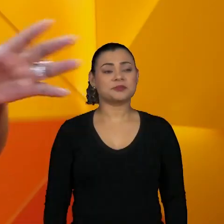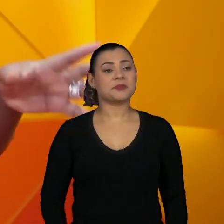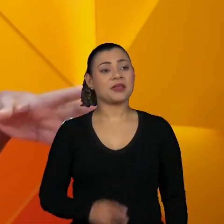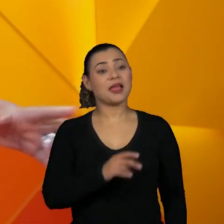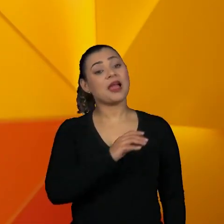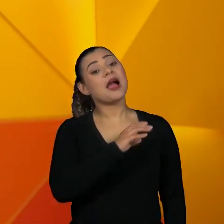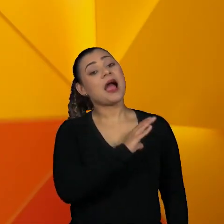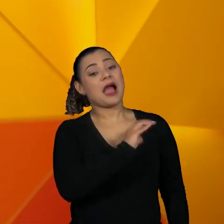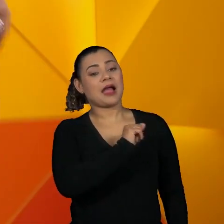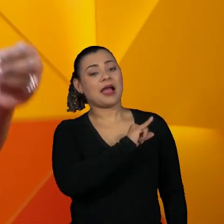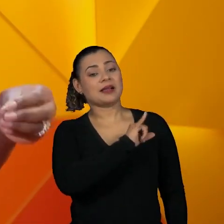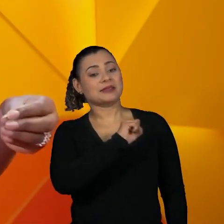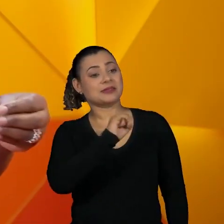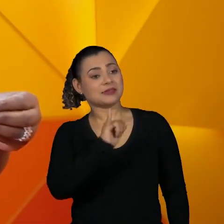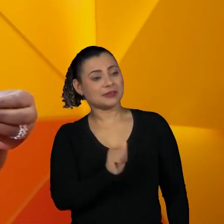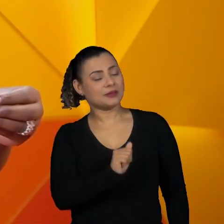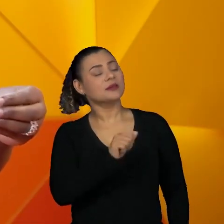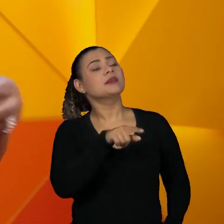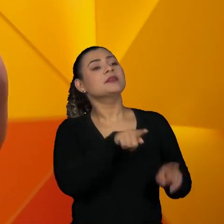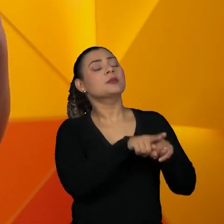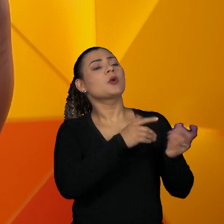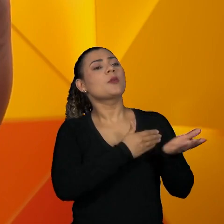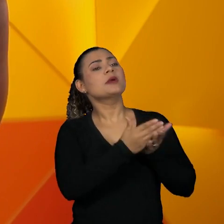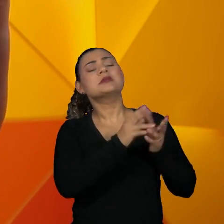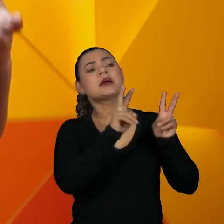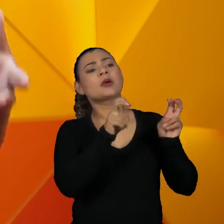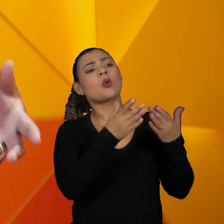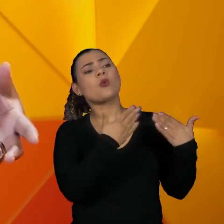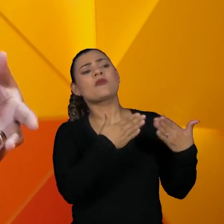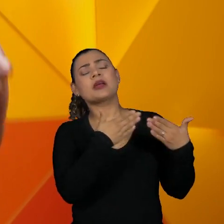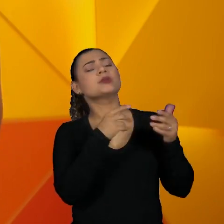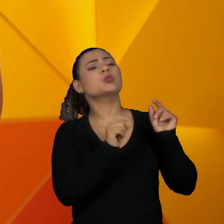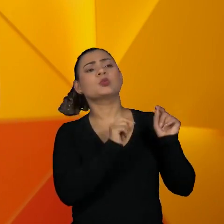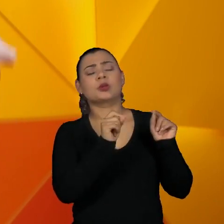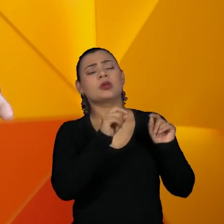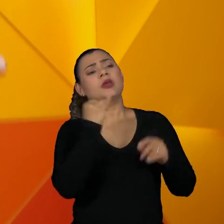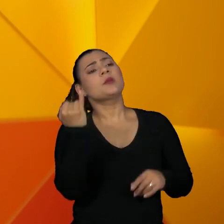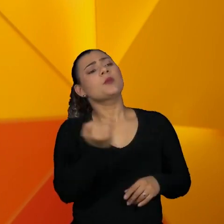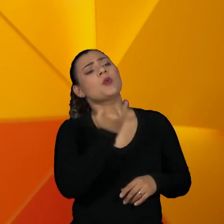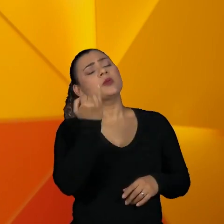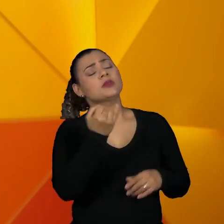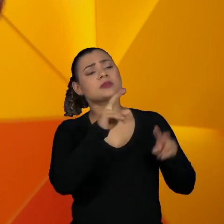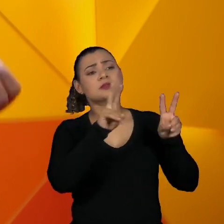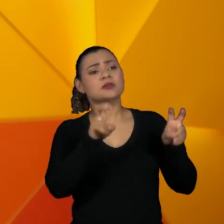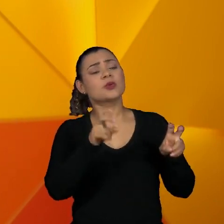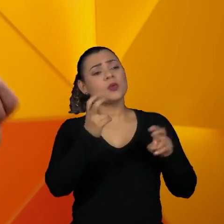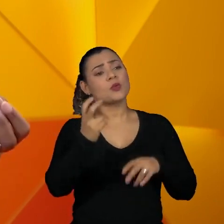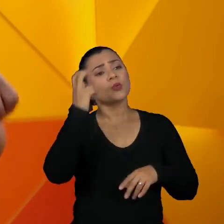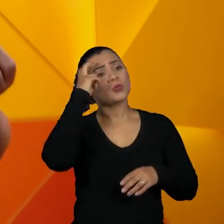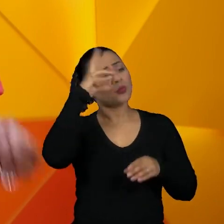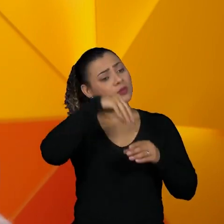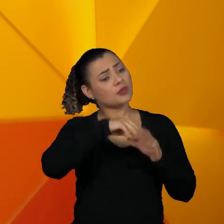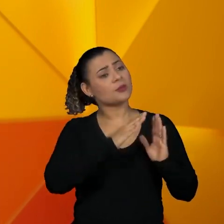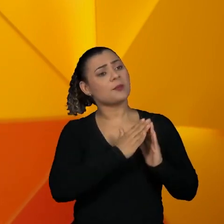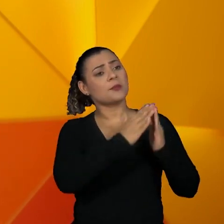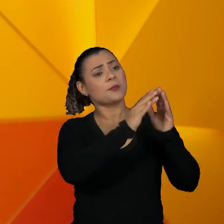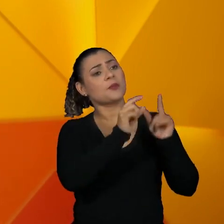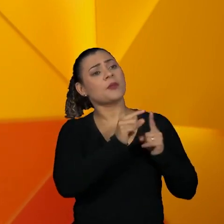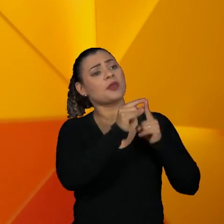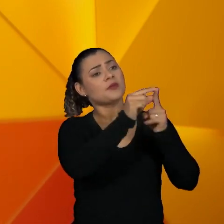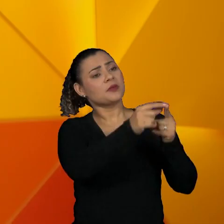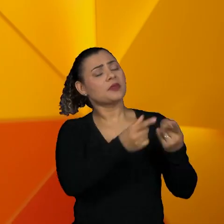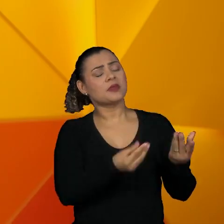vamos começar aqui do básico da conversa. Qual que é a importância da gente falar de cultura dentro das comunidades, dentro